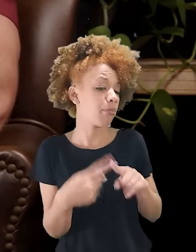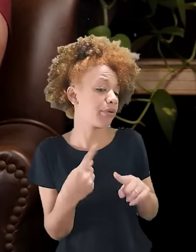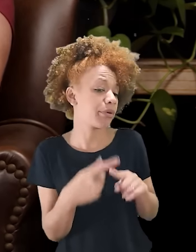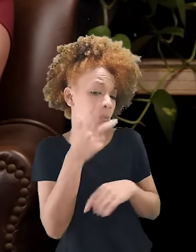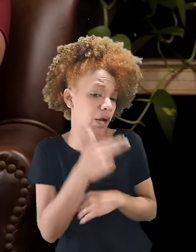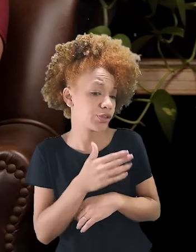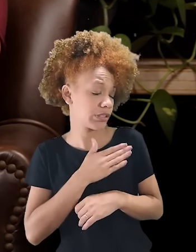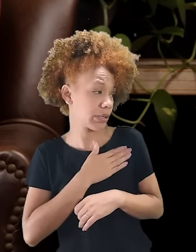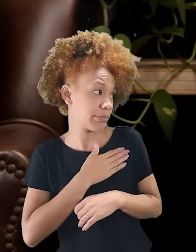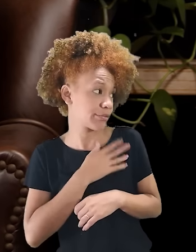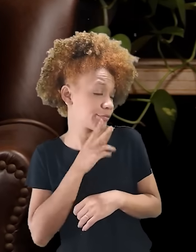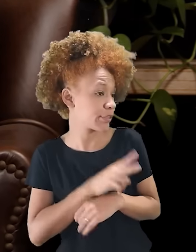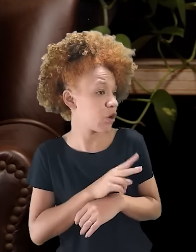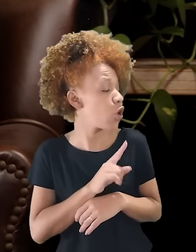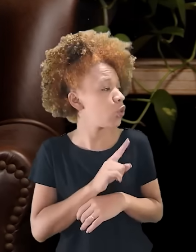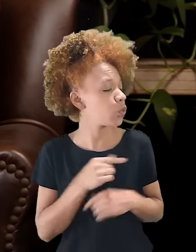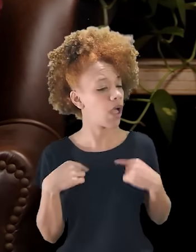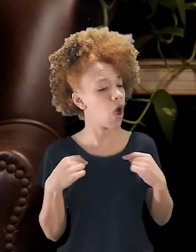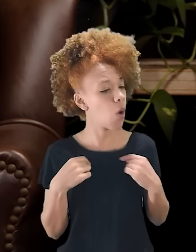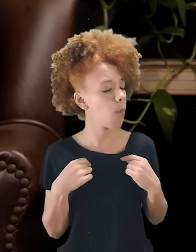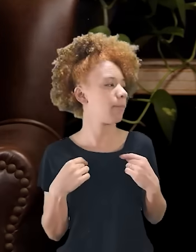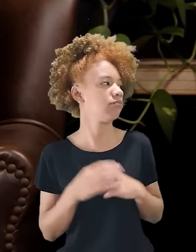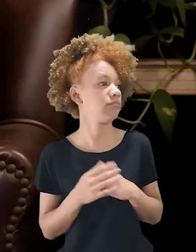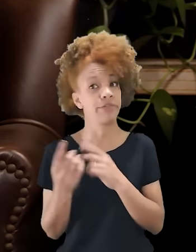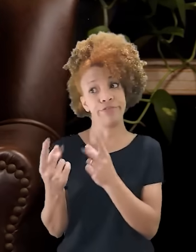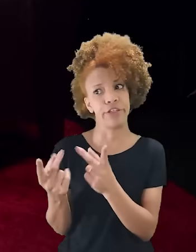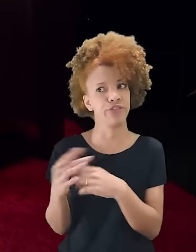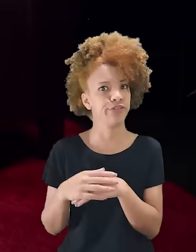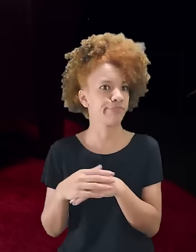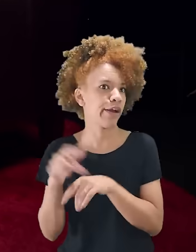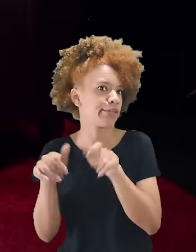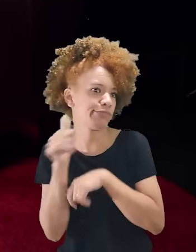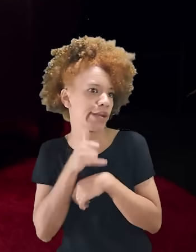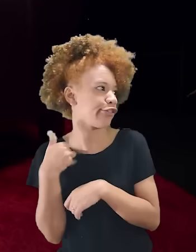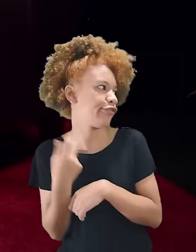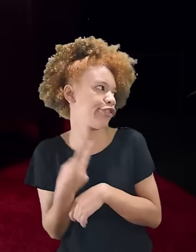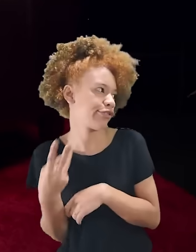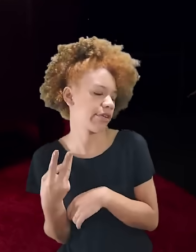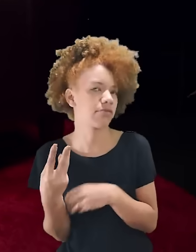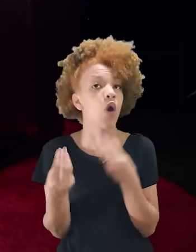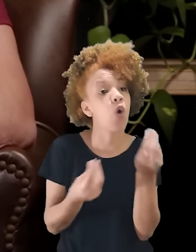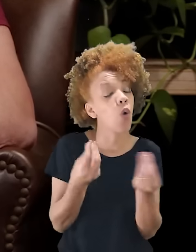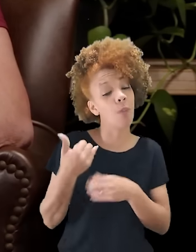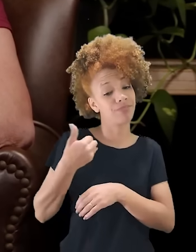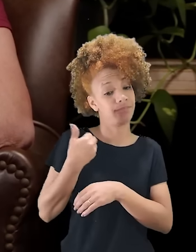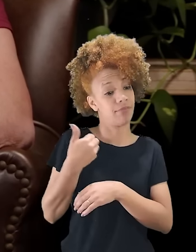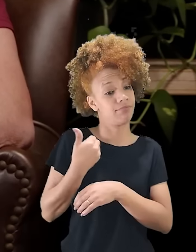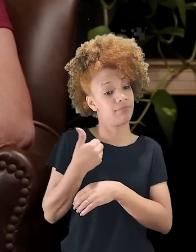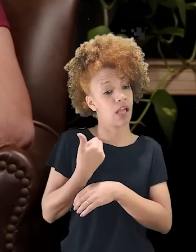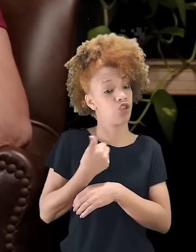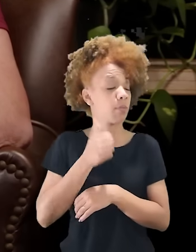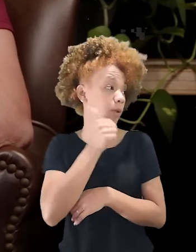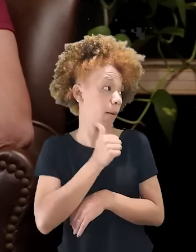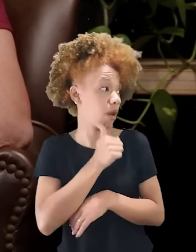isso na minha visão não vende tanta Roupa quanto uma mulher de 23 sim como fica a questão da idade